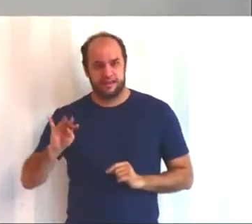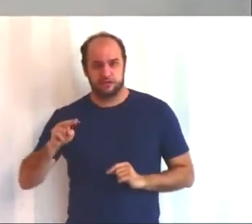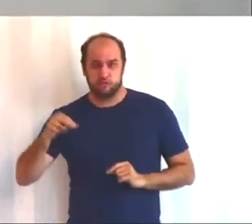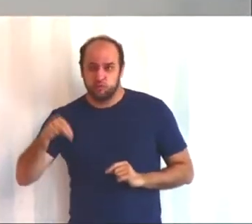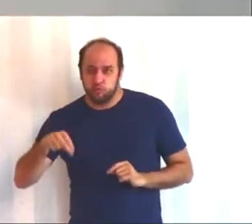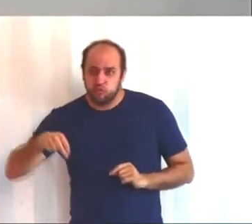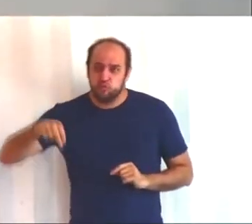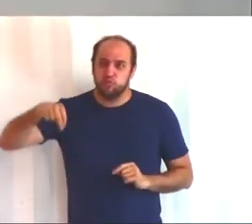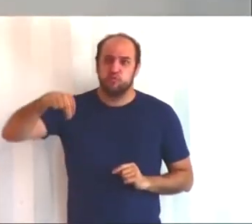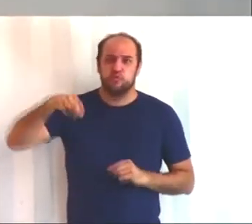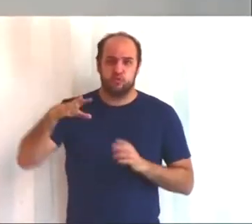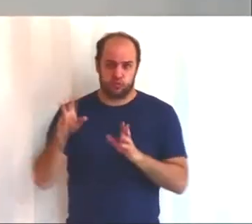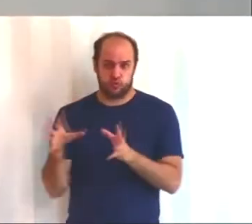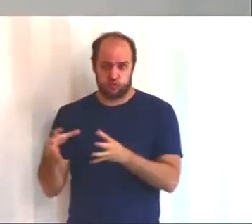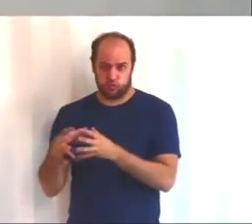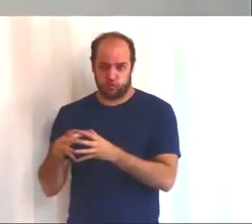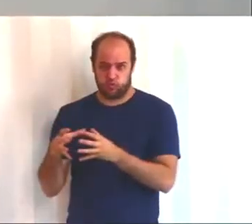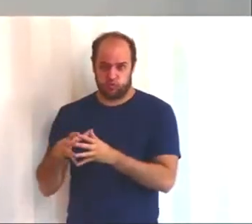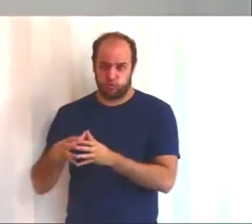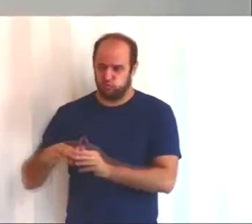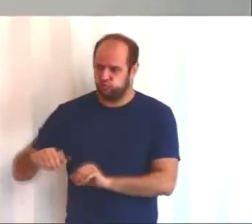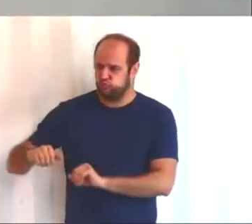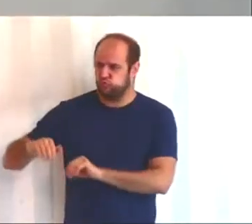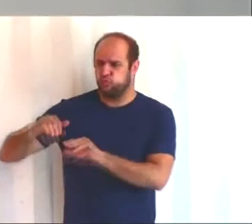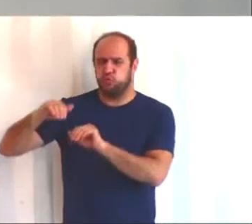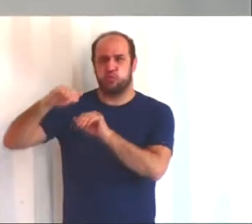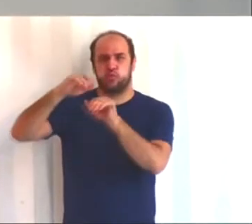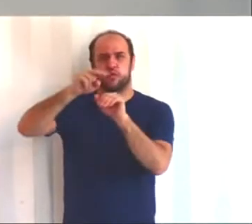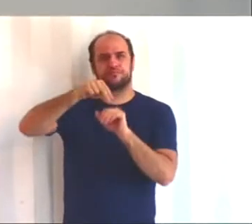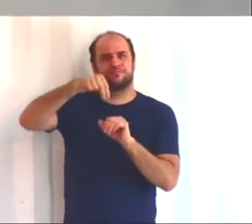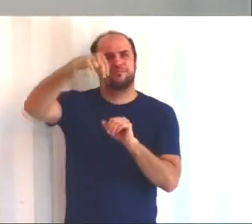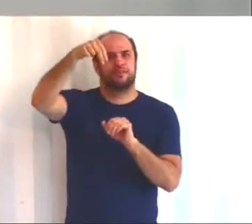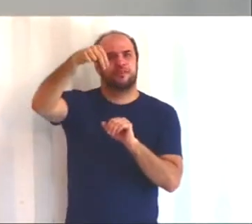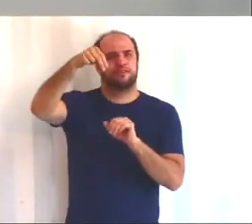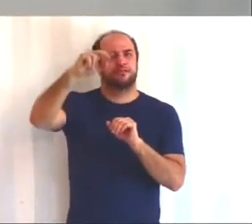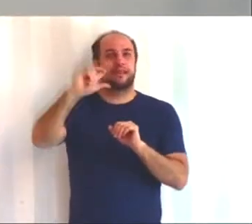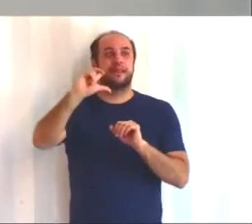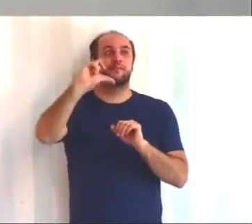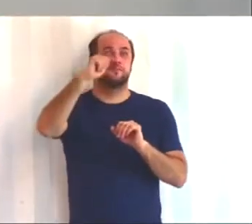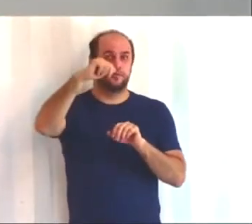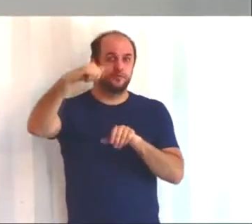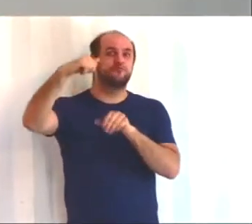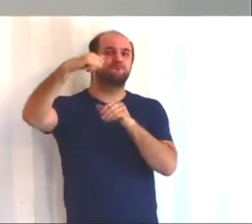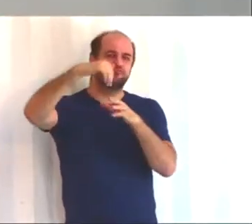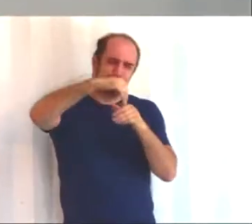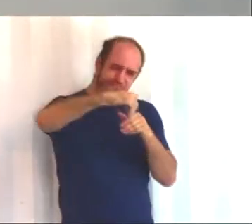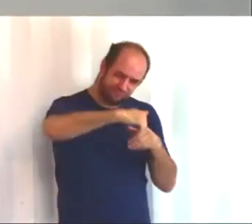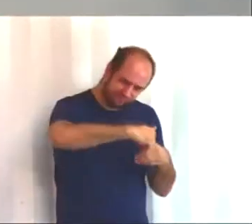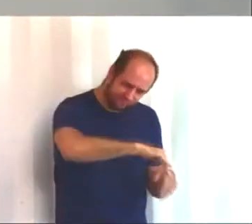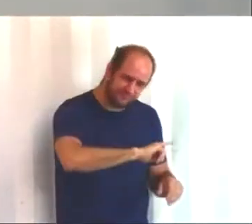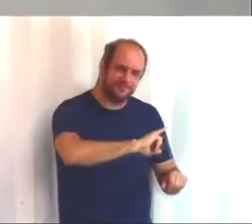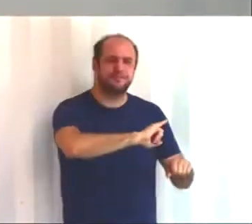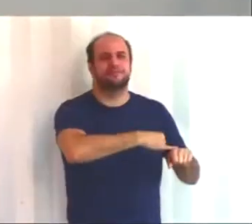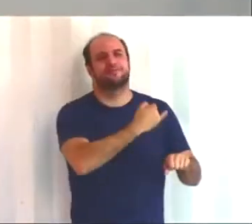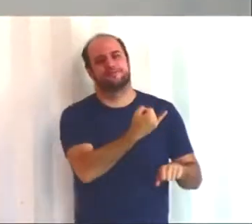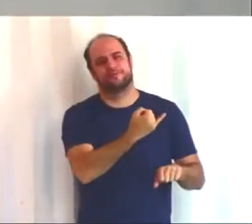pelo norte e ele chega às portas de Jerusalém, trazendo consigo todos os seus escravos,